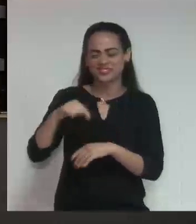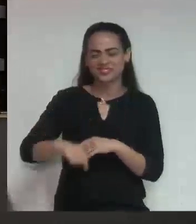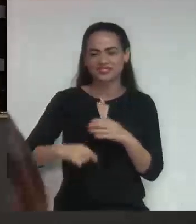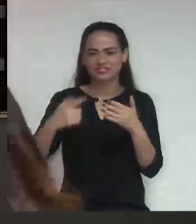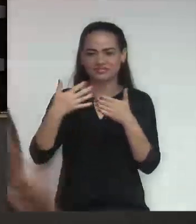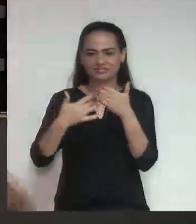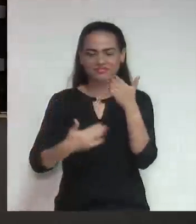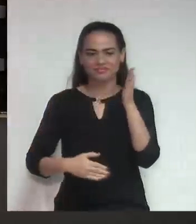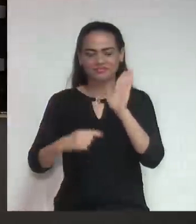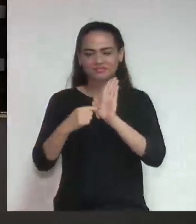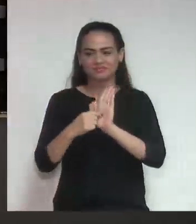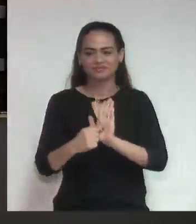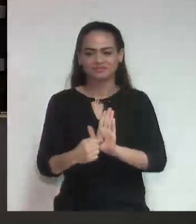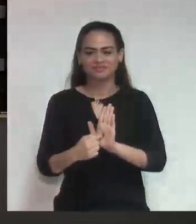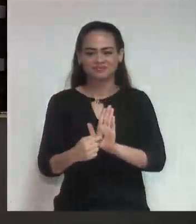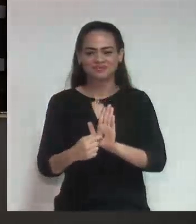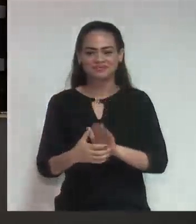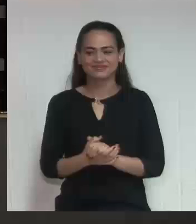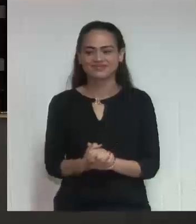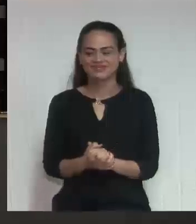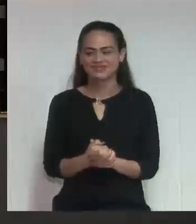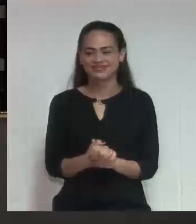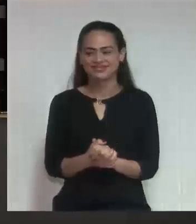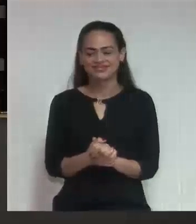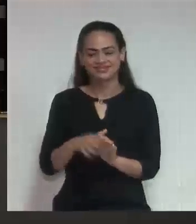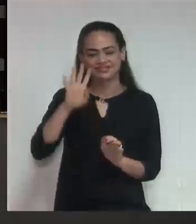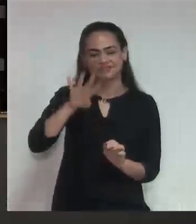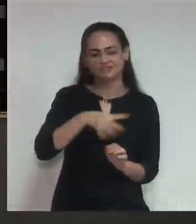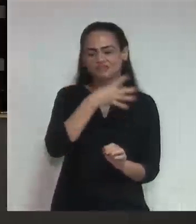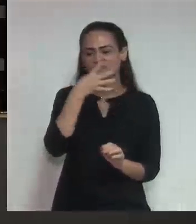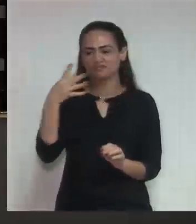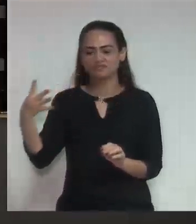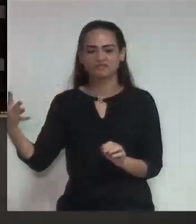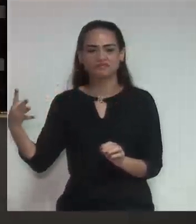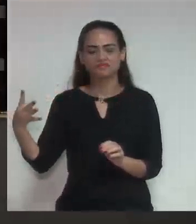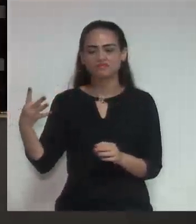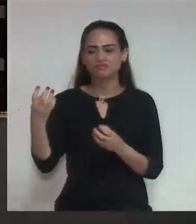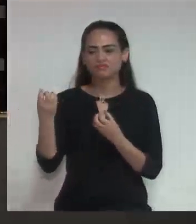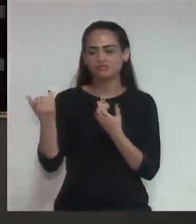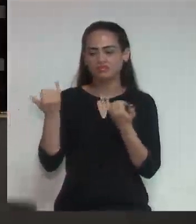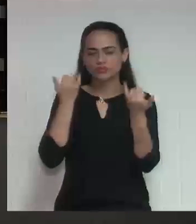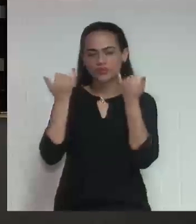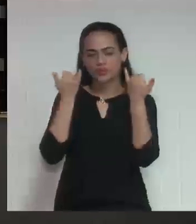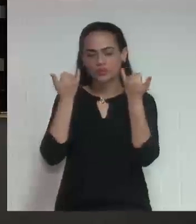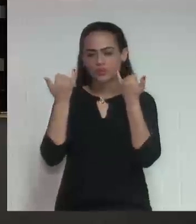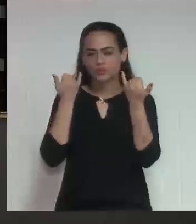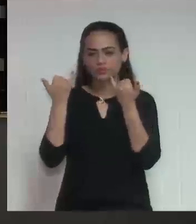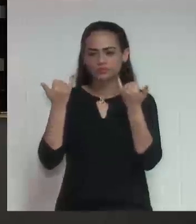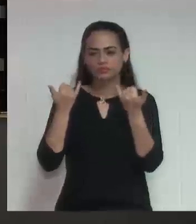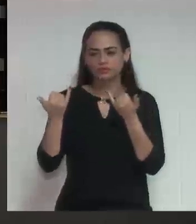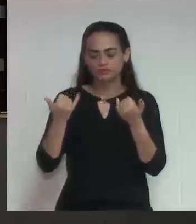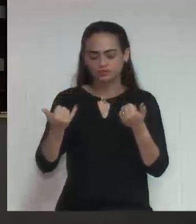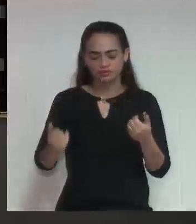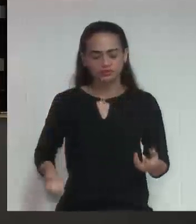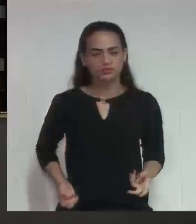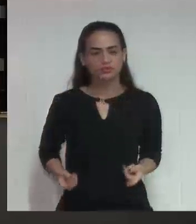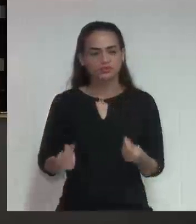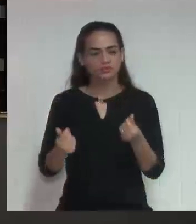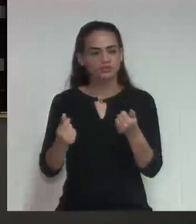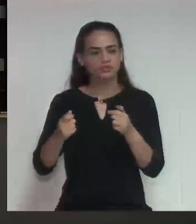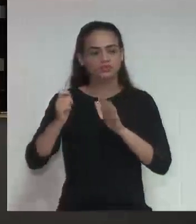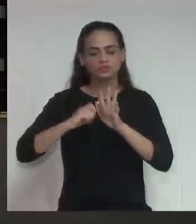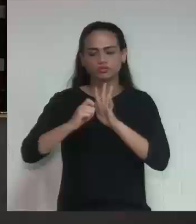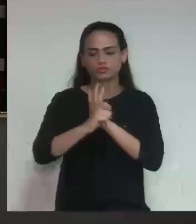abaixo. 1. Enviar planilha em Excel ou qualquer outro tipo de arquivo que informe os custos e gastos mensais com o sistema